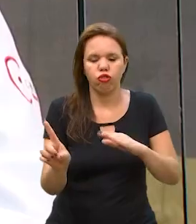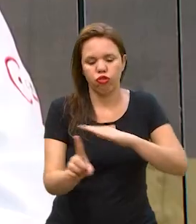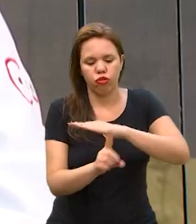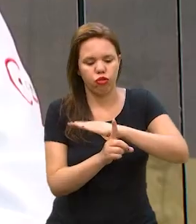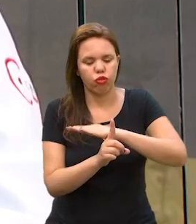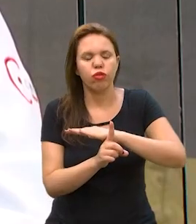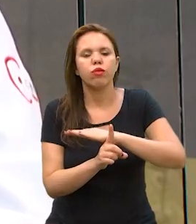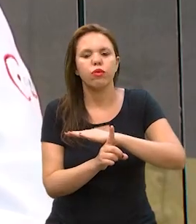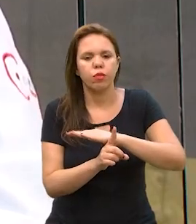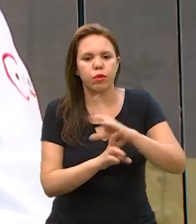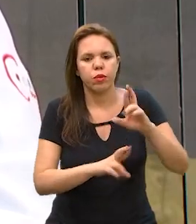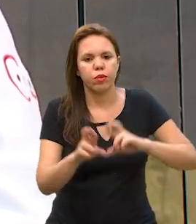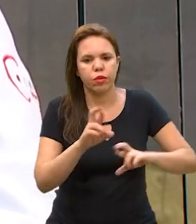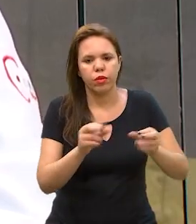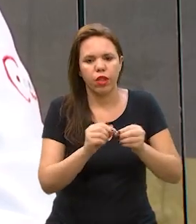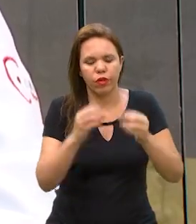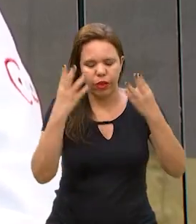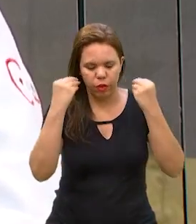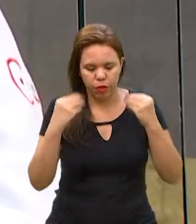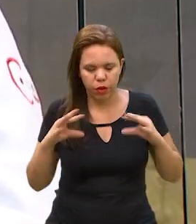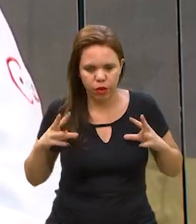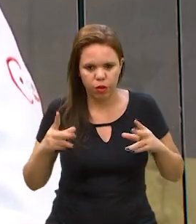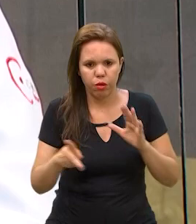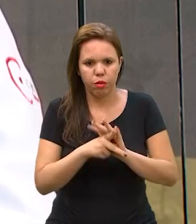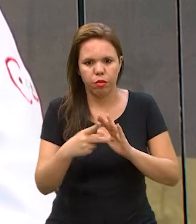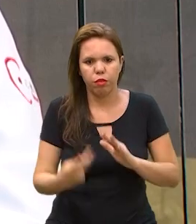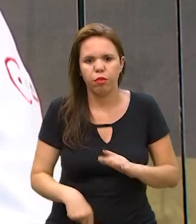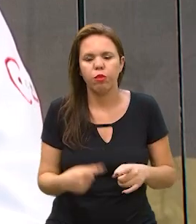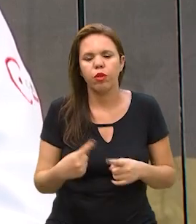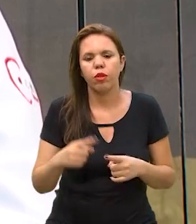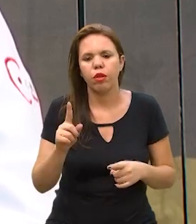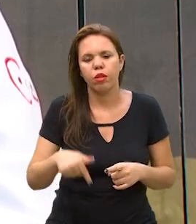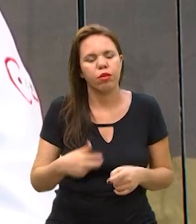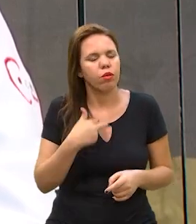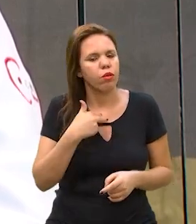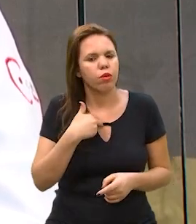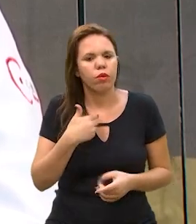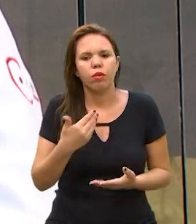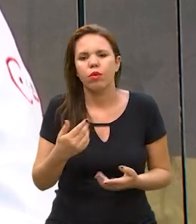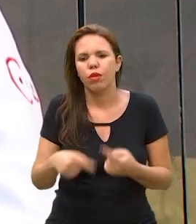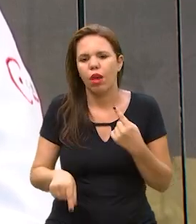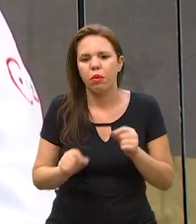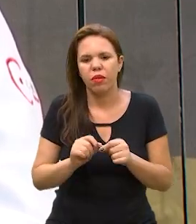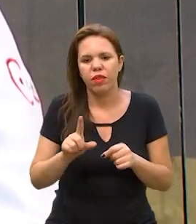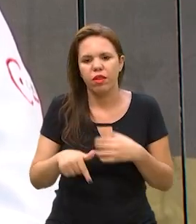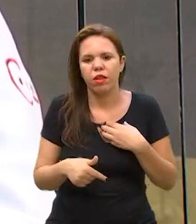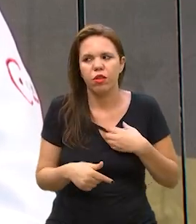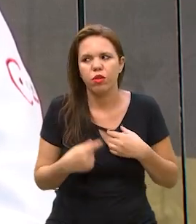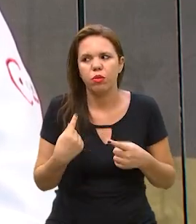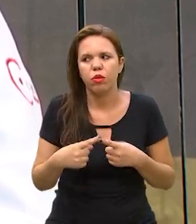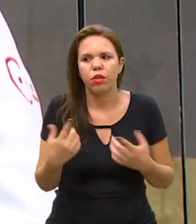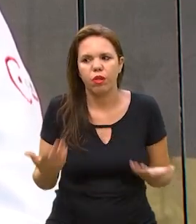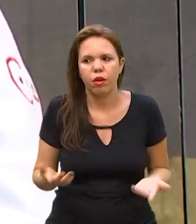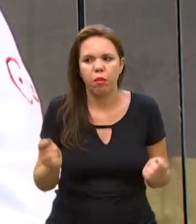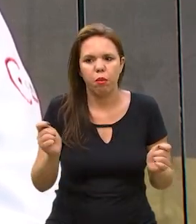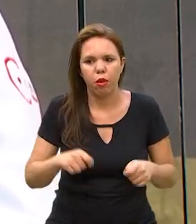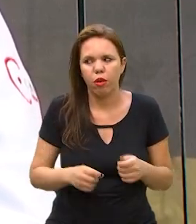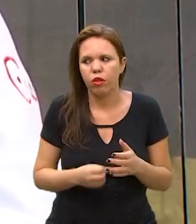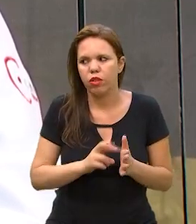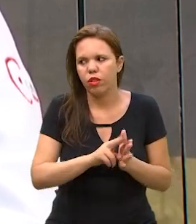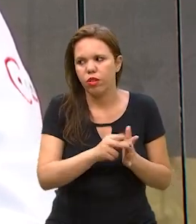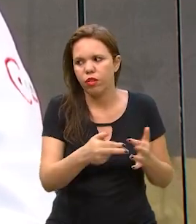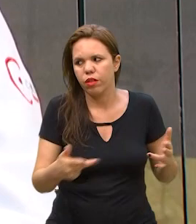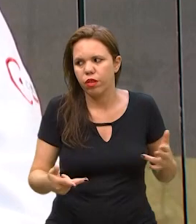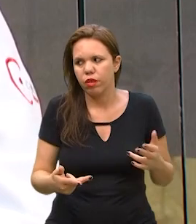laboratório e querer fazer um check-up. Por que isso é contraindicado? Porque ele pode fazer uma série